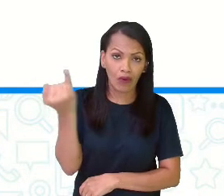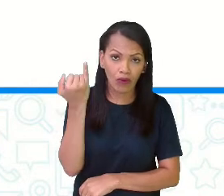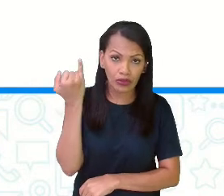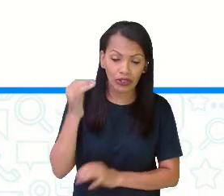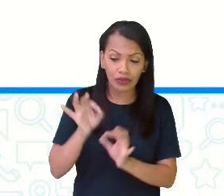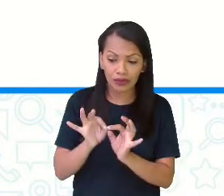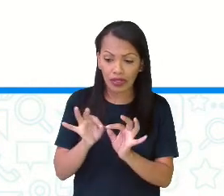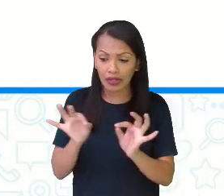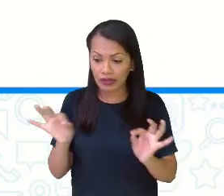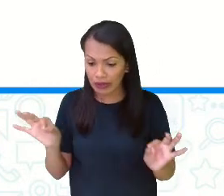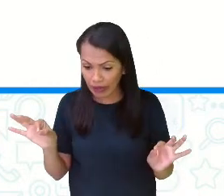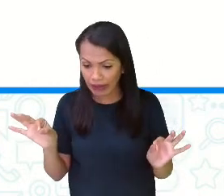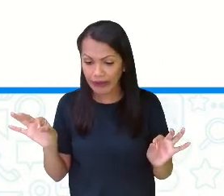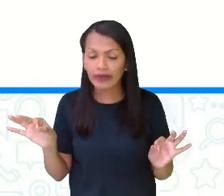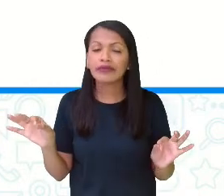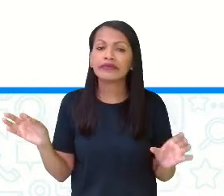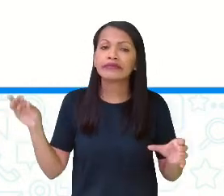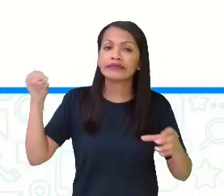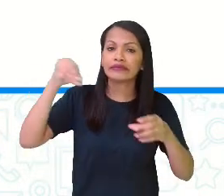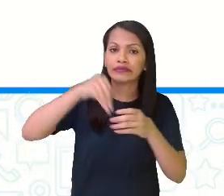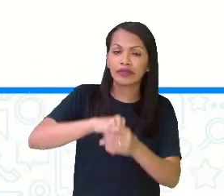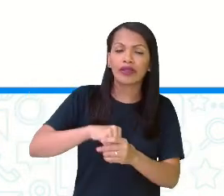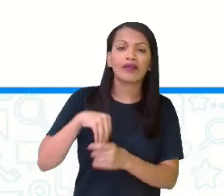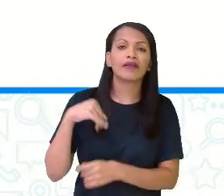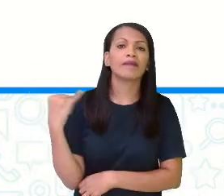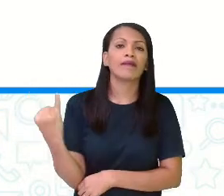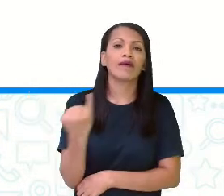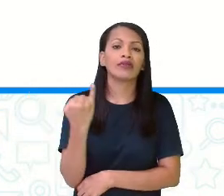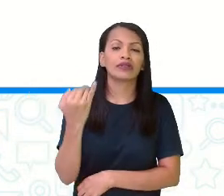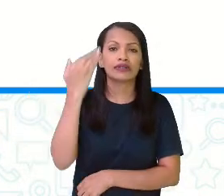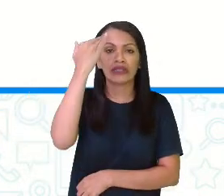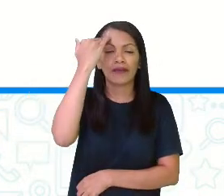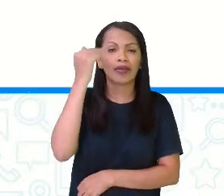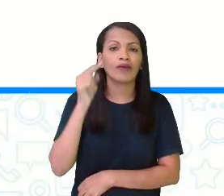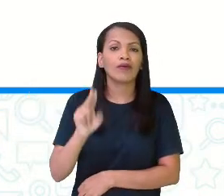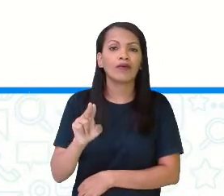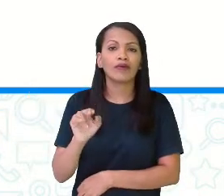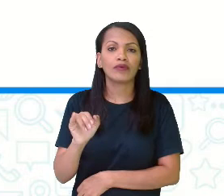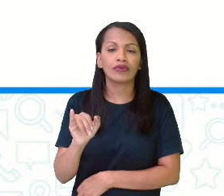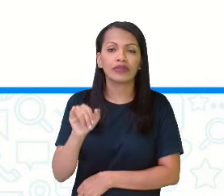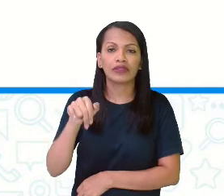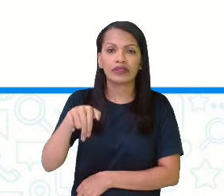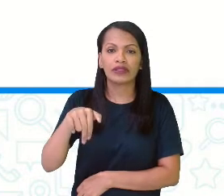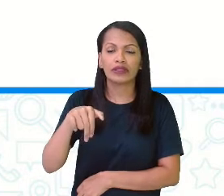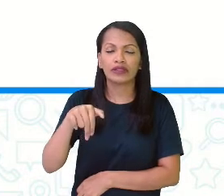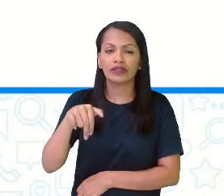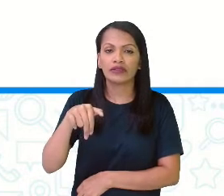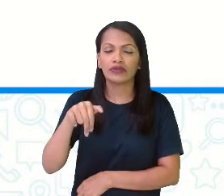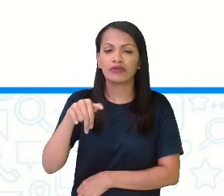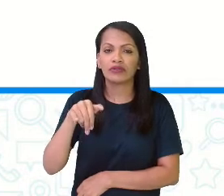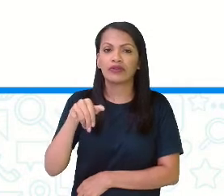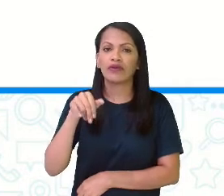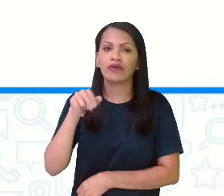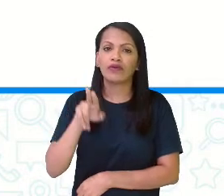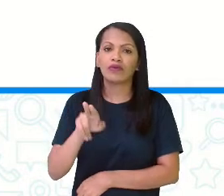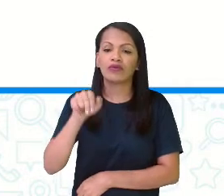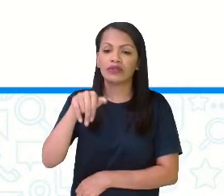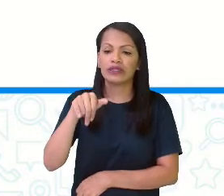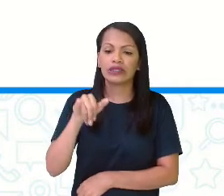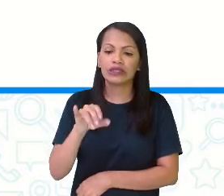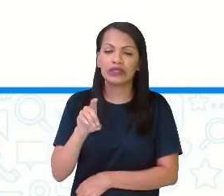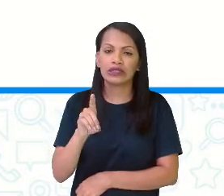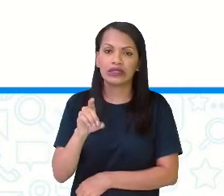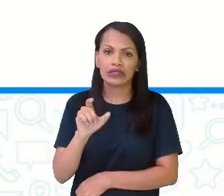e medidas. É importante a gente saber qual é a unidade de medida que a gente vai utilizar. E em medidas